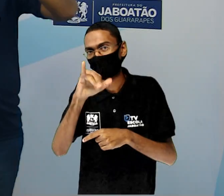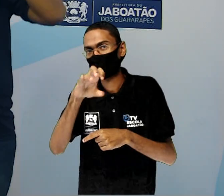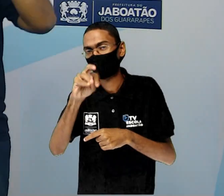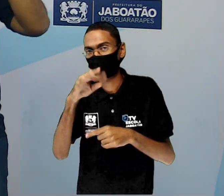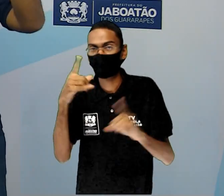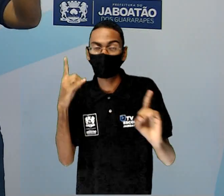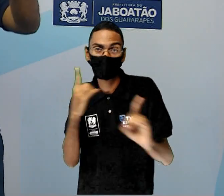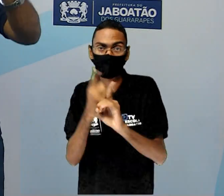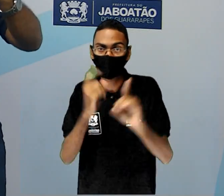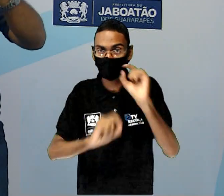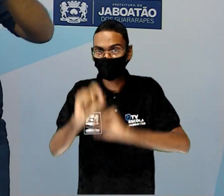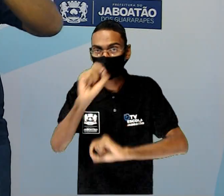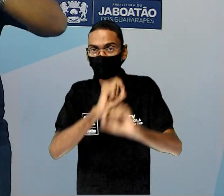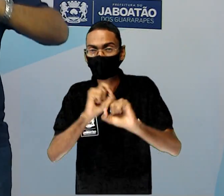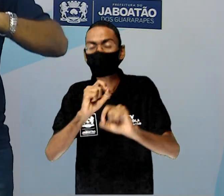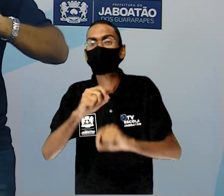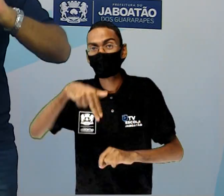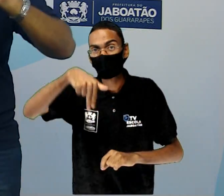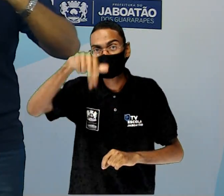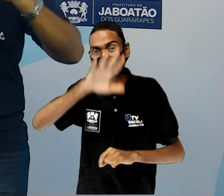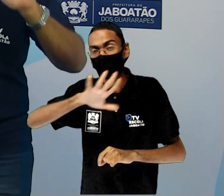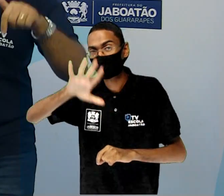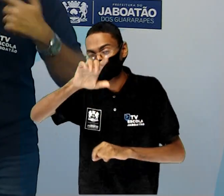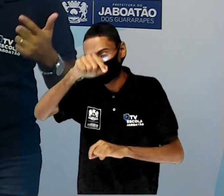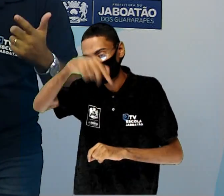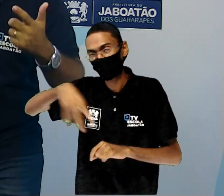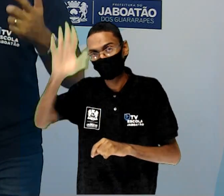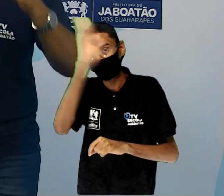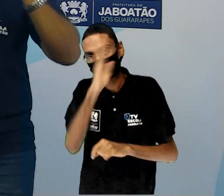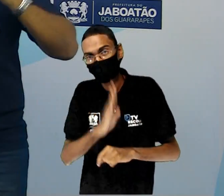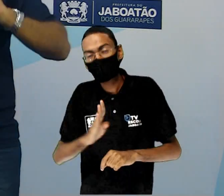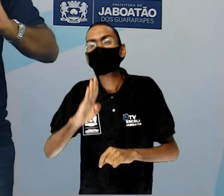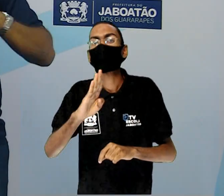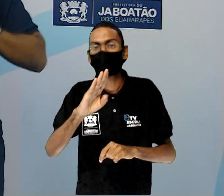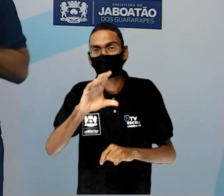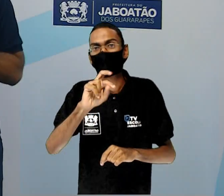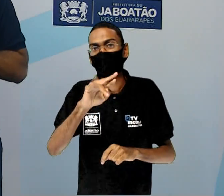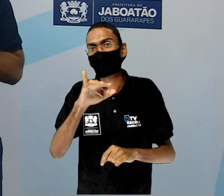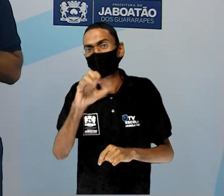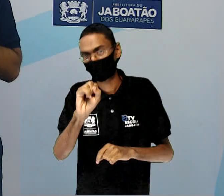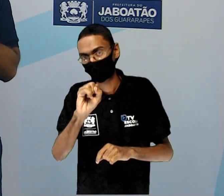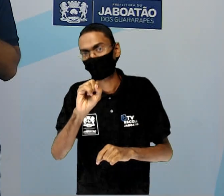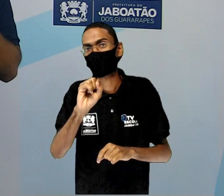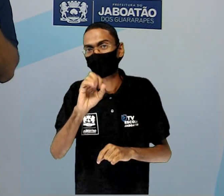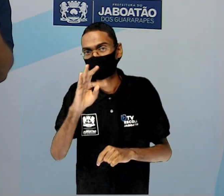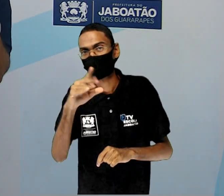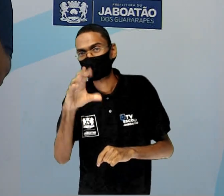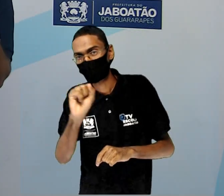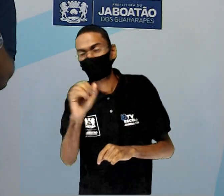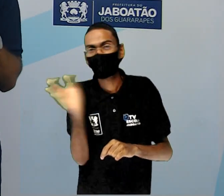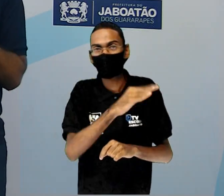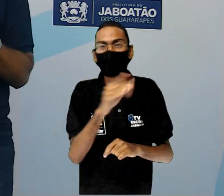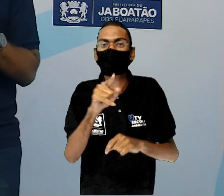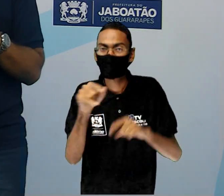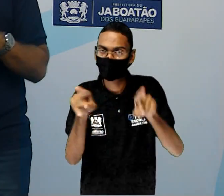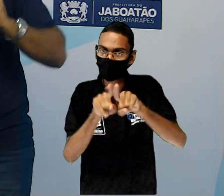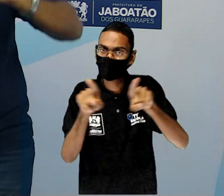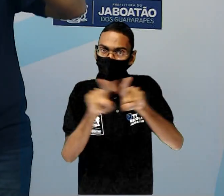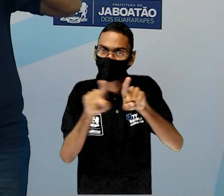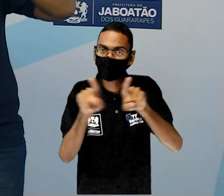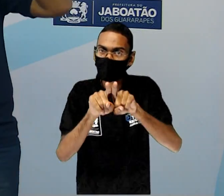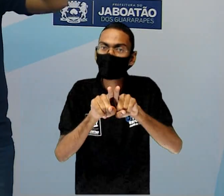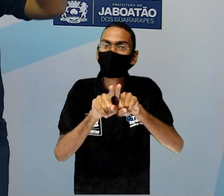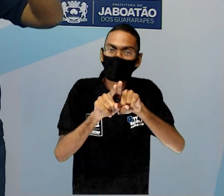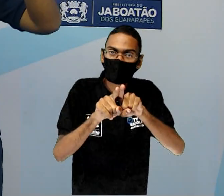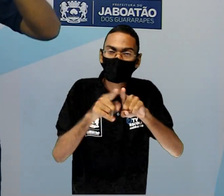no norte do Brasil, lembrando, cráton ou escudos cristalinos. E também nessas regiões, além